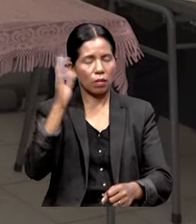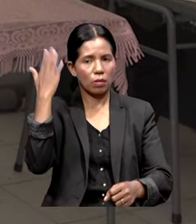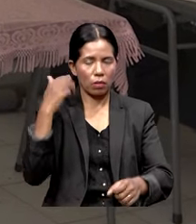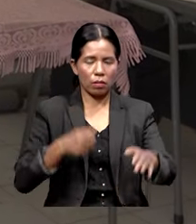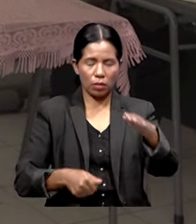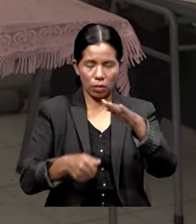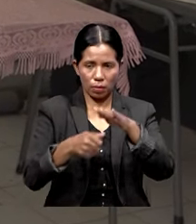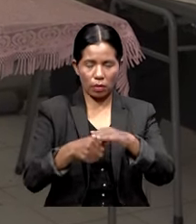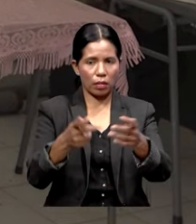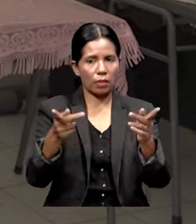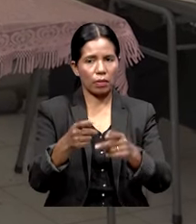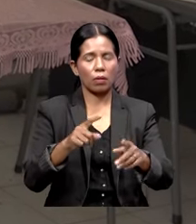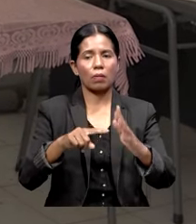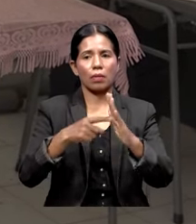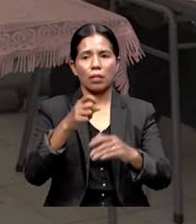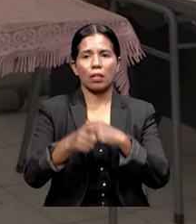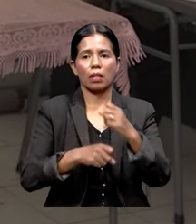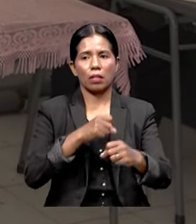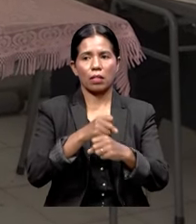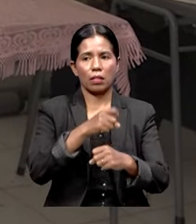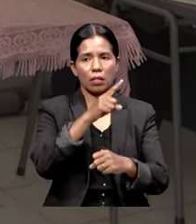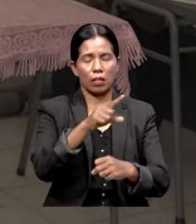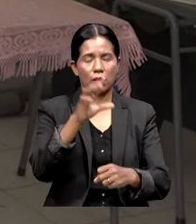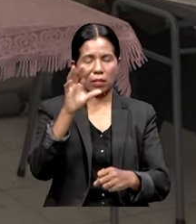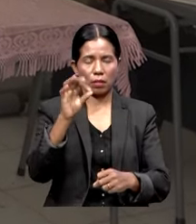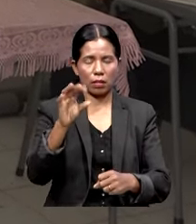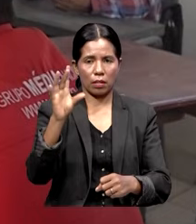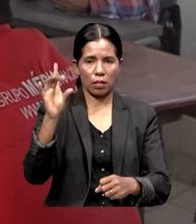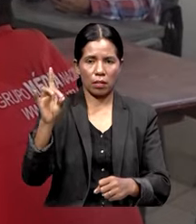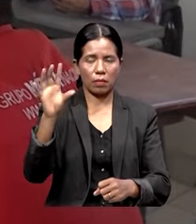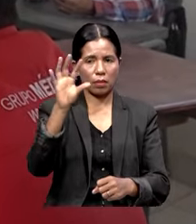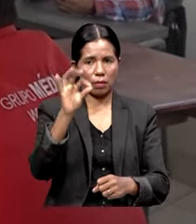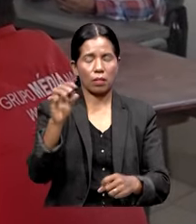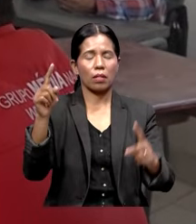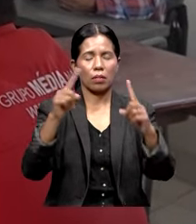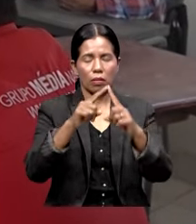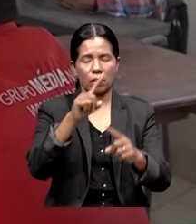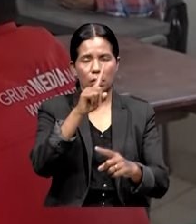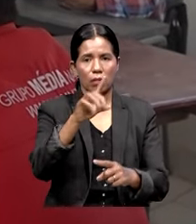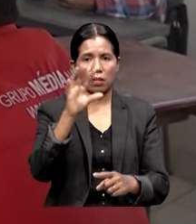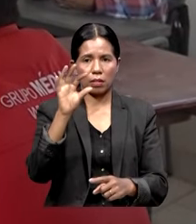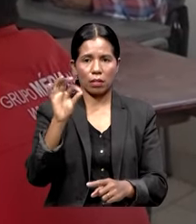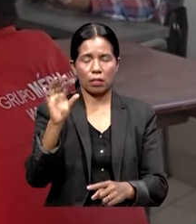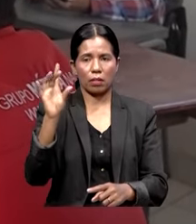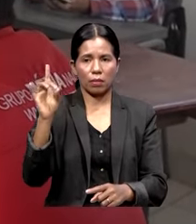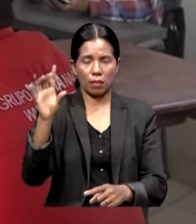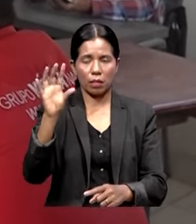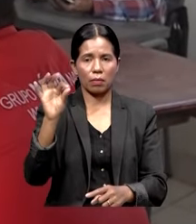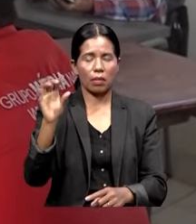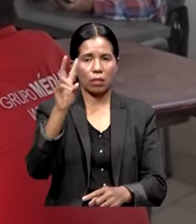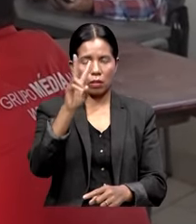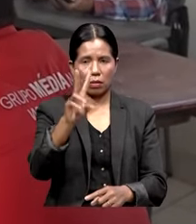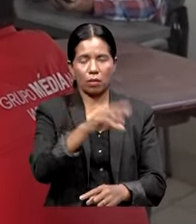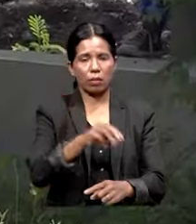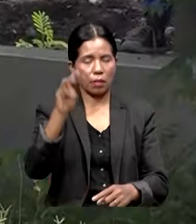ia abrigo refere, a hu si tinan rihunida atusia u alo nulo resincia, to tinan rihunida atusia si anulo resinrua, antes